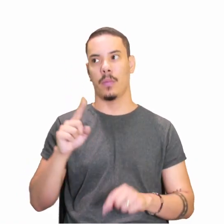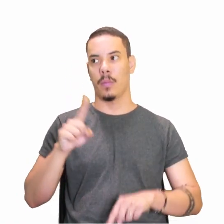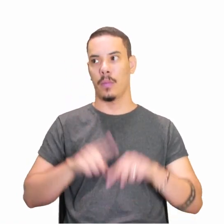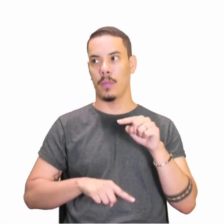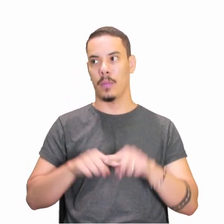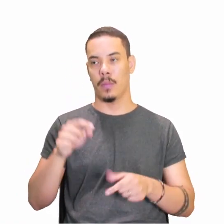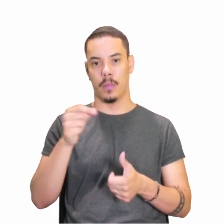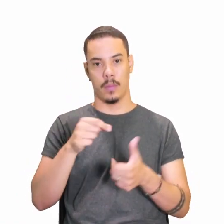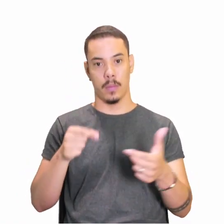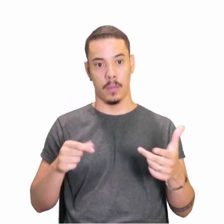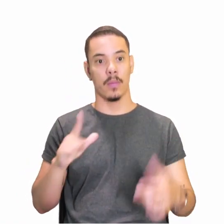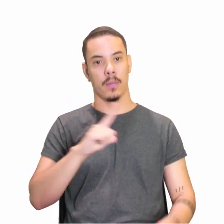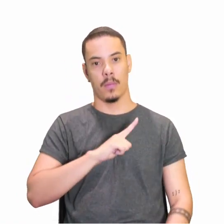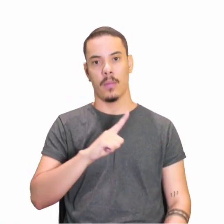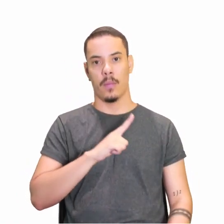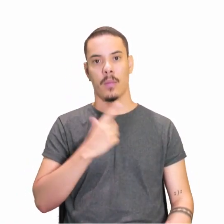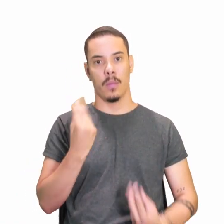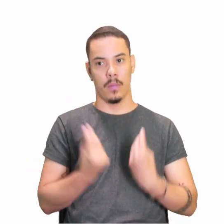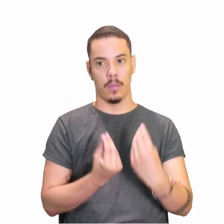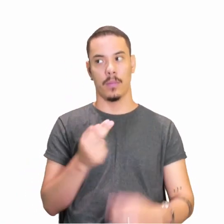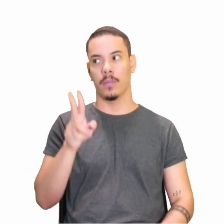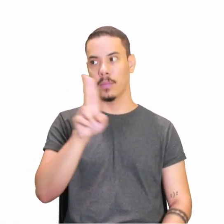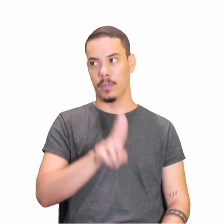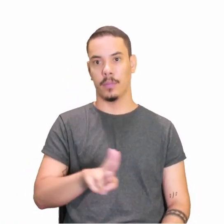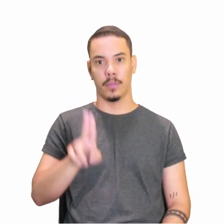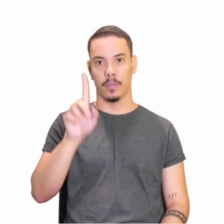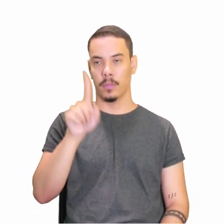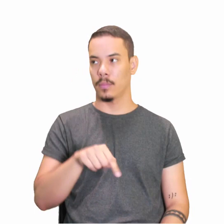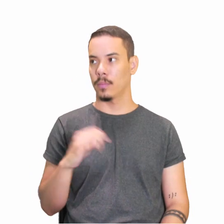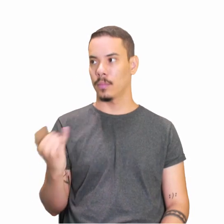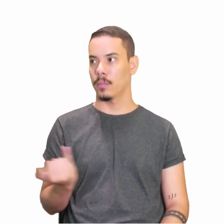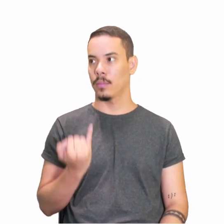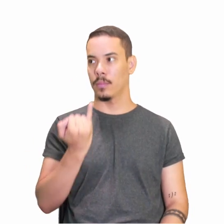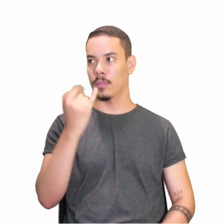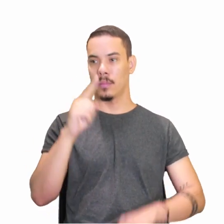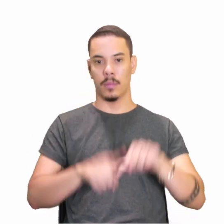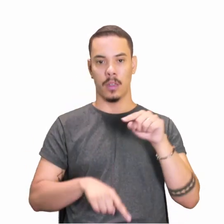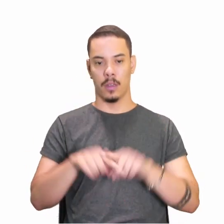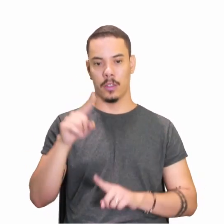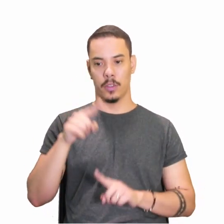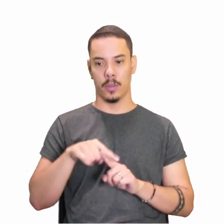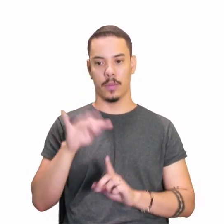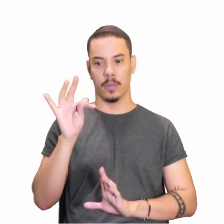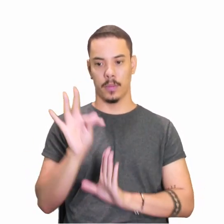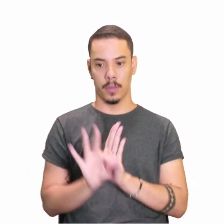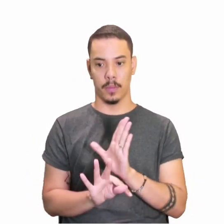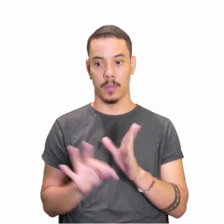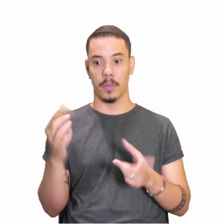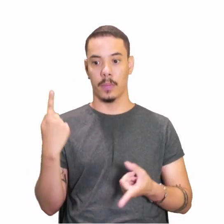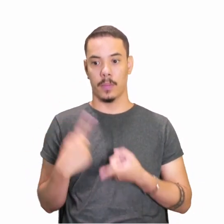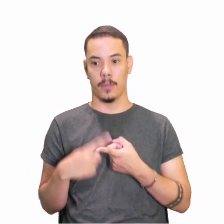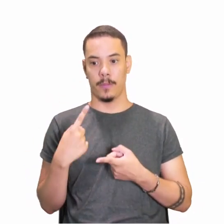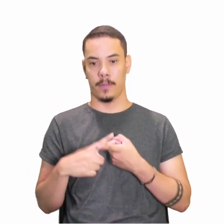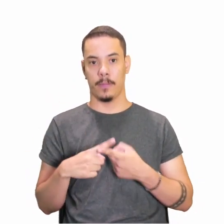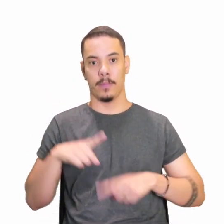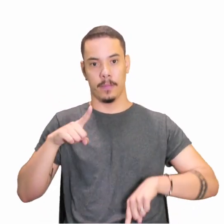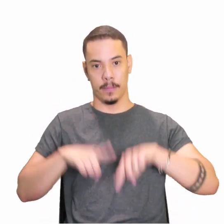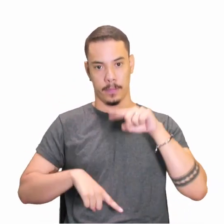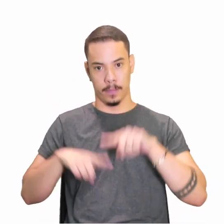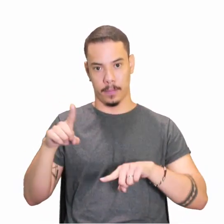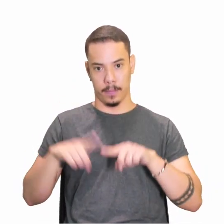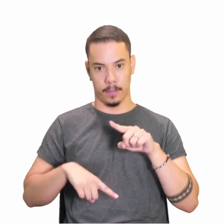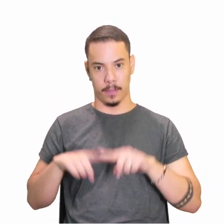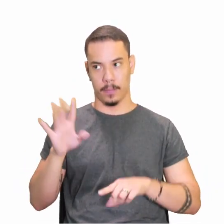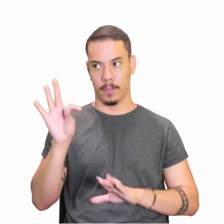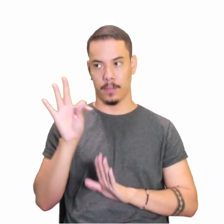uma utilização, eles são importantes na produção desse tipo de texto. Por quê? Porque os elementos da